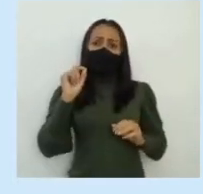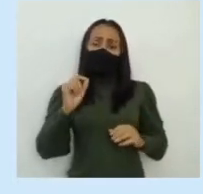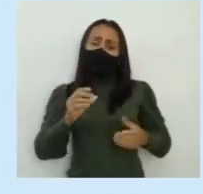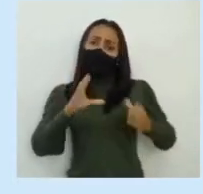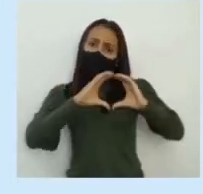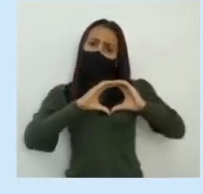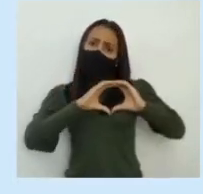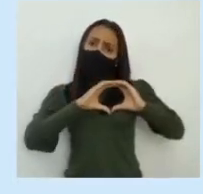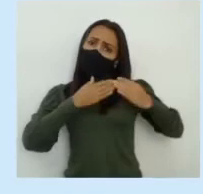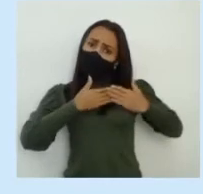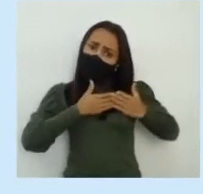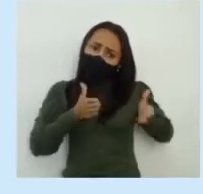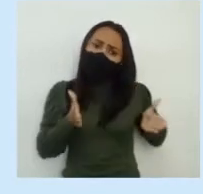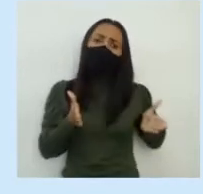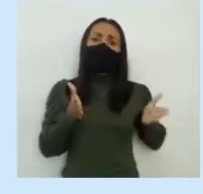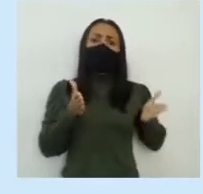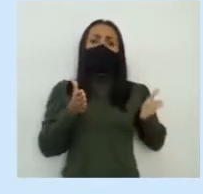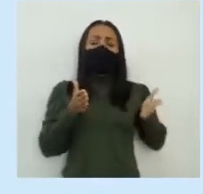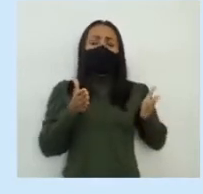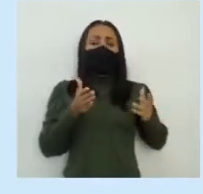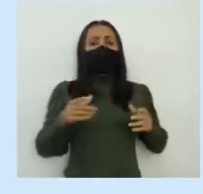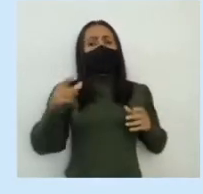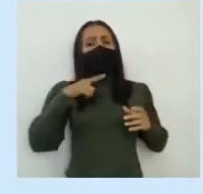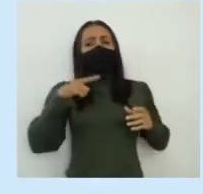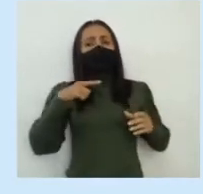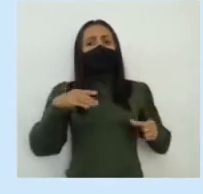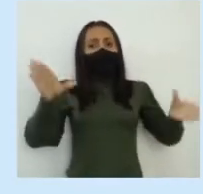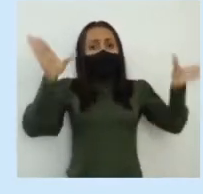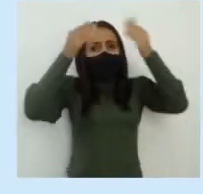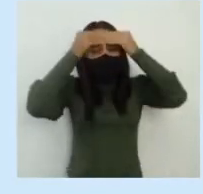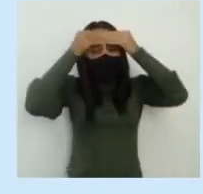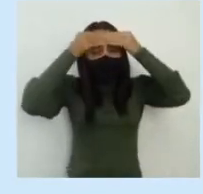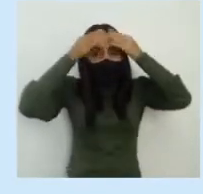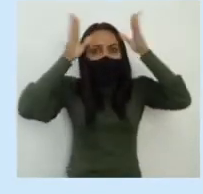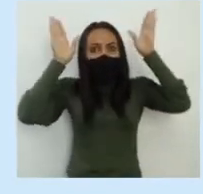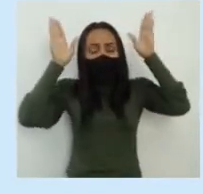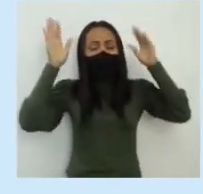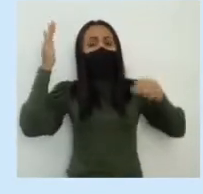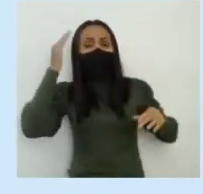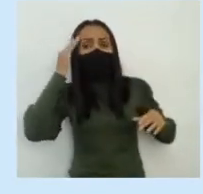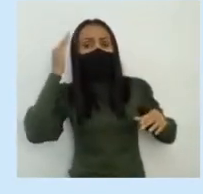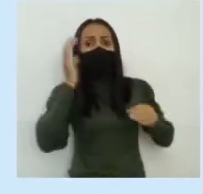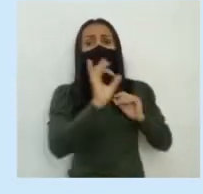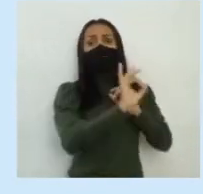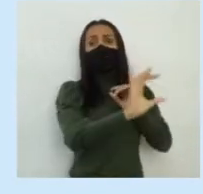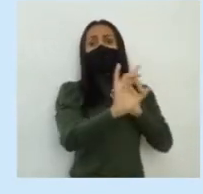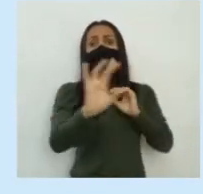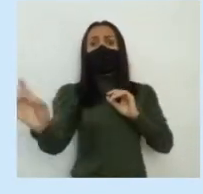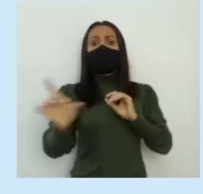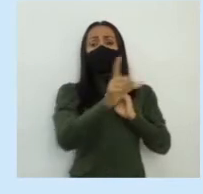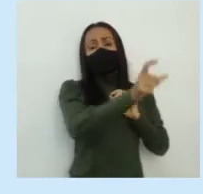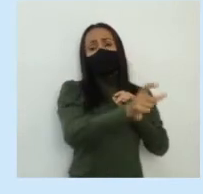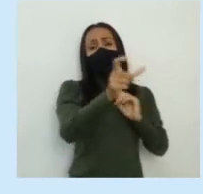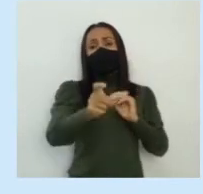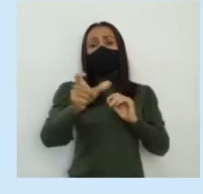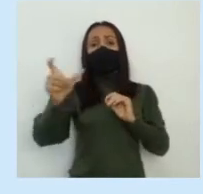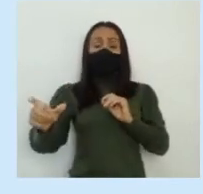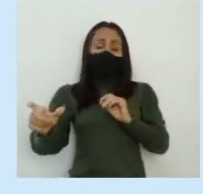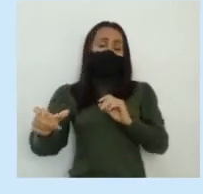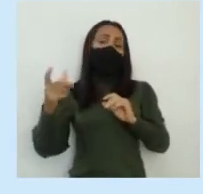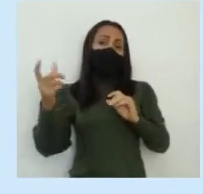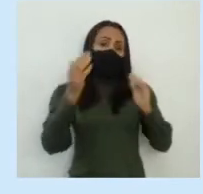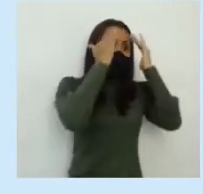gente precisa ter a nossa mente aberta para entender que cada um tem o seu nível e se aquela